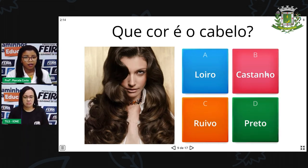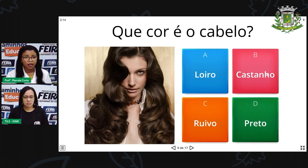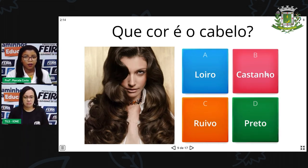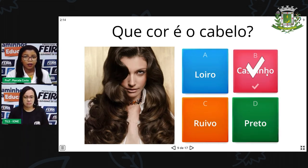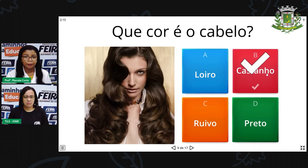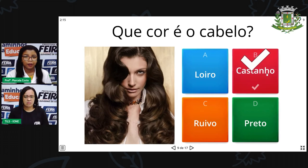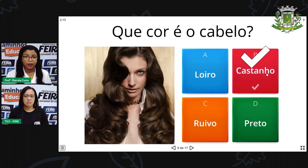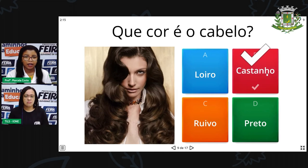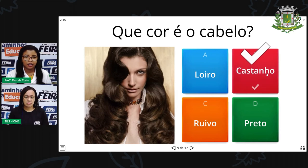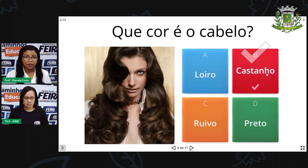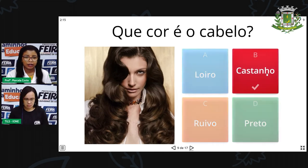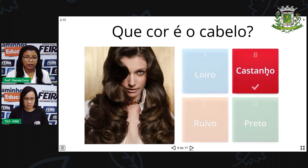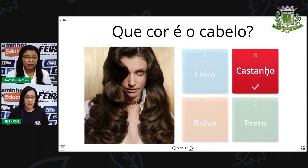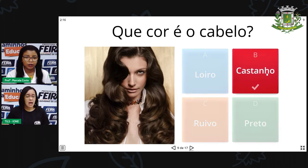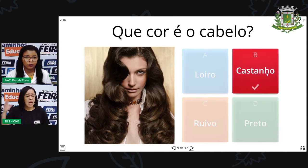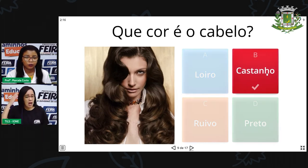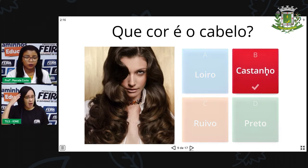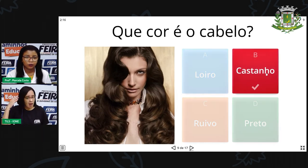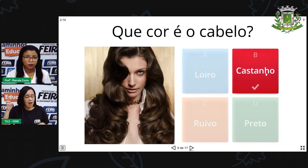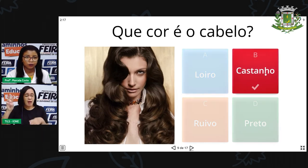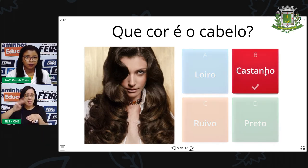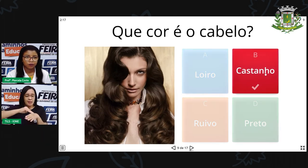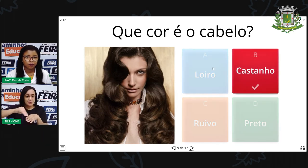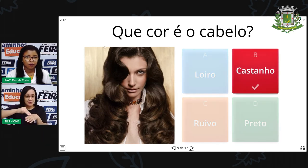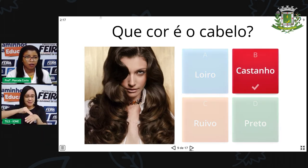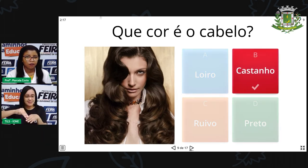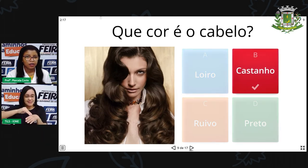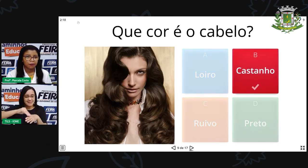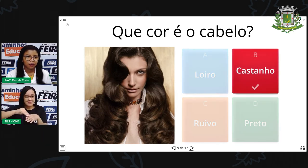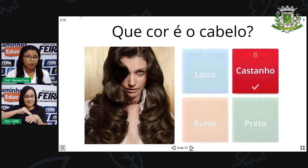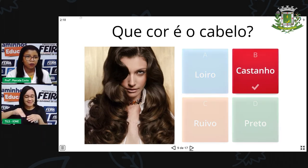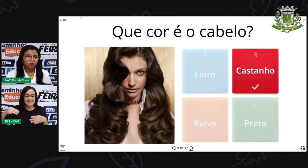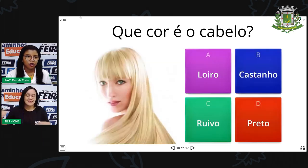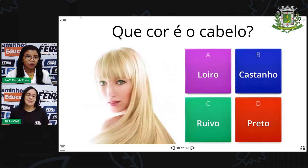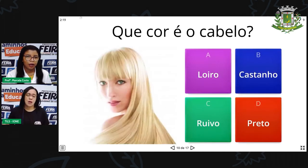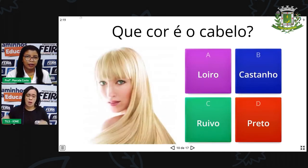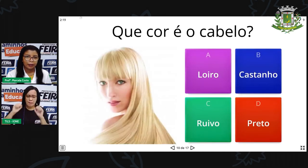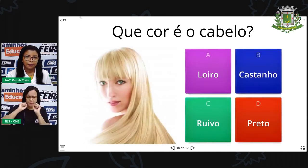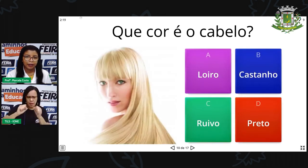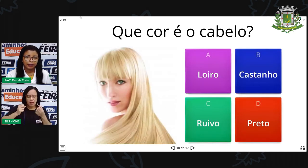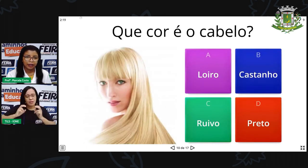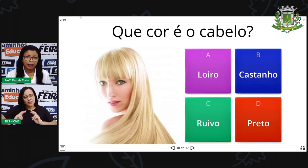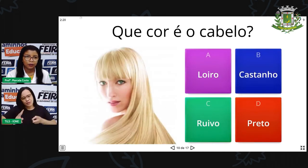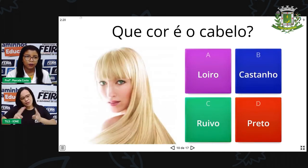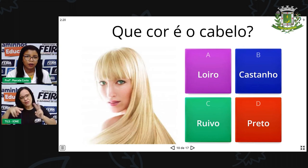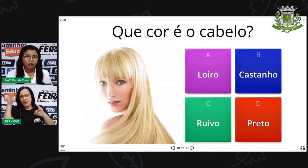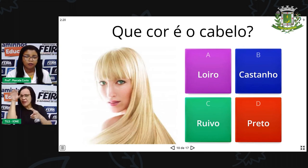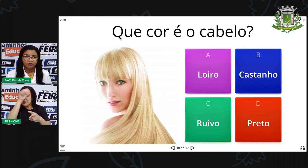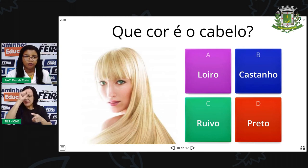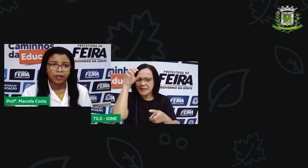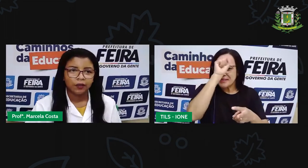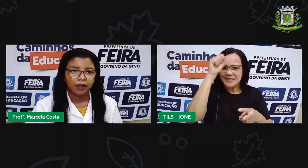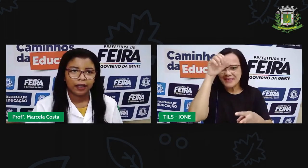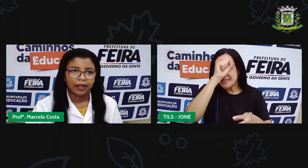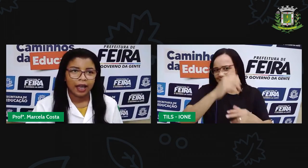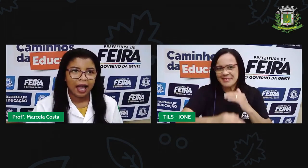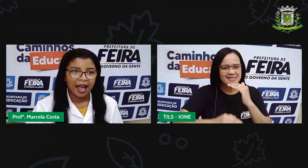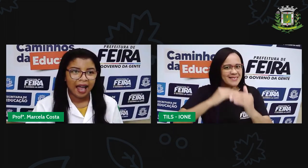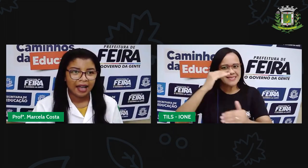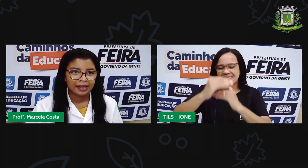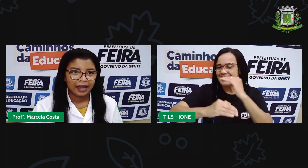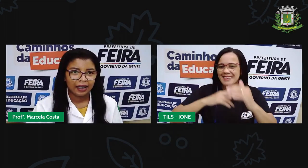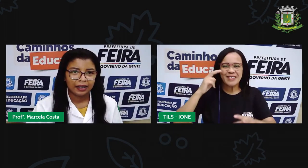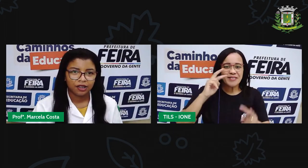É um cabelo castanho? Você pode continuar e aprendendo, vendo aí